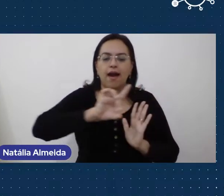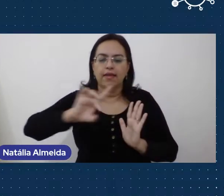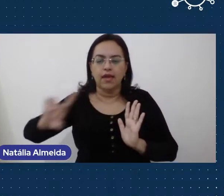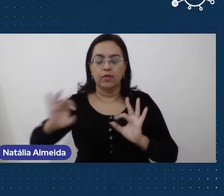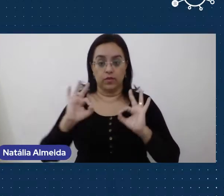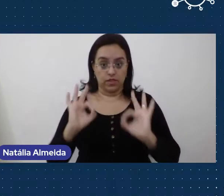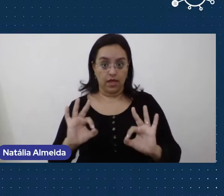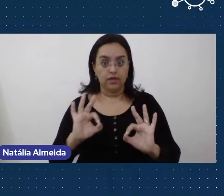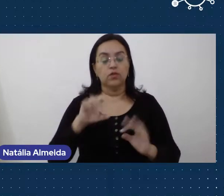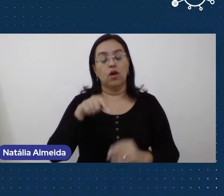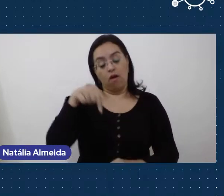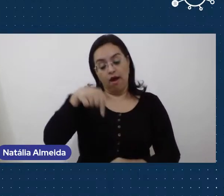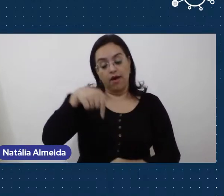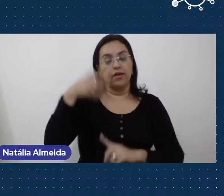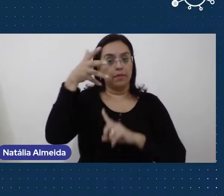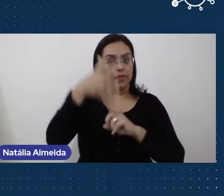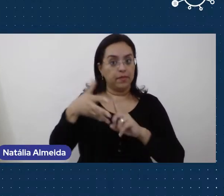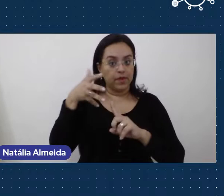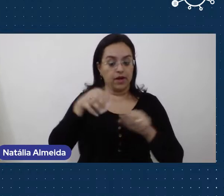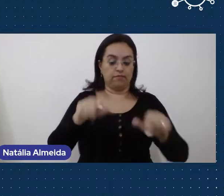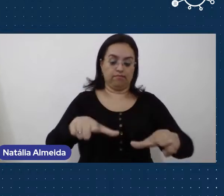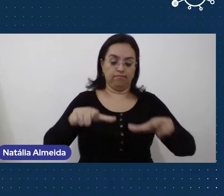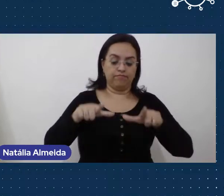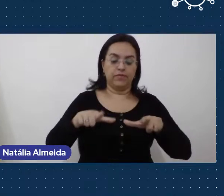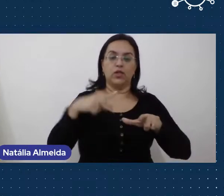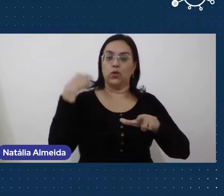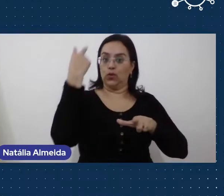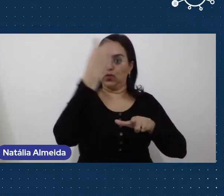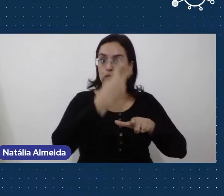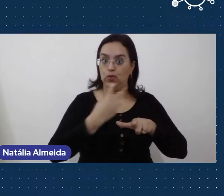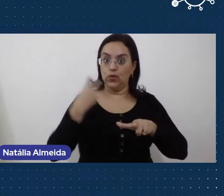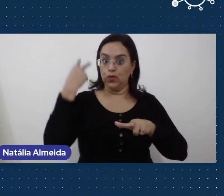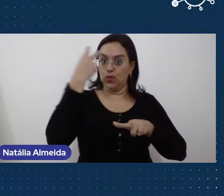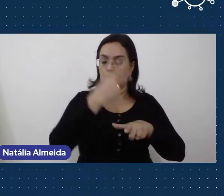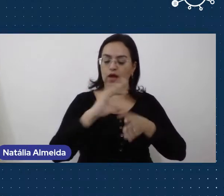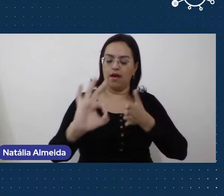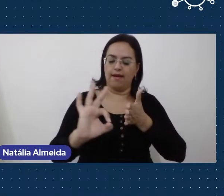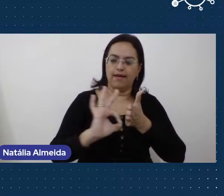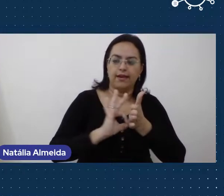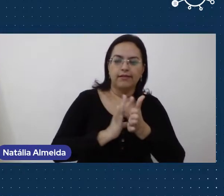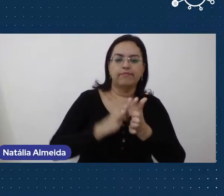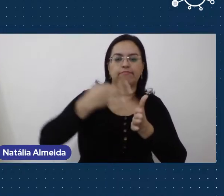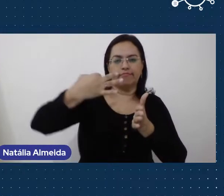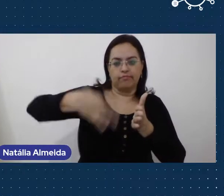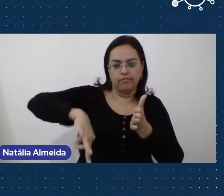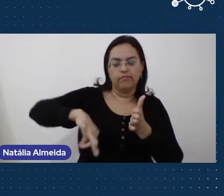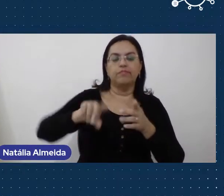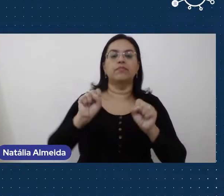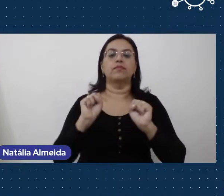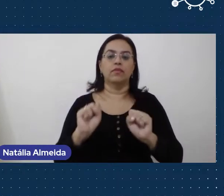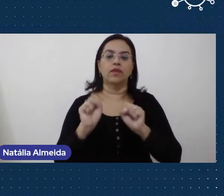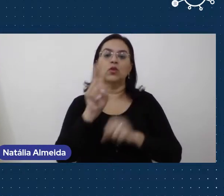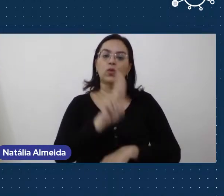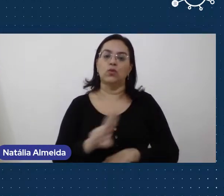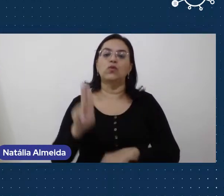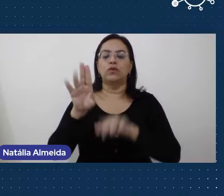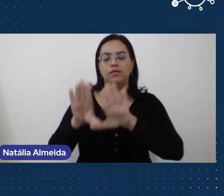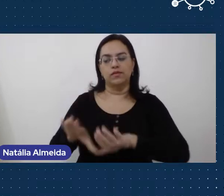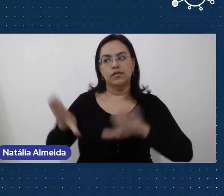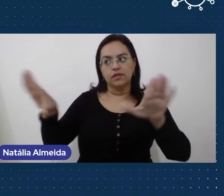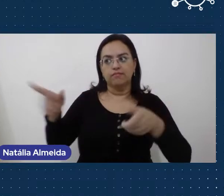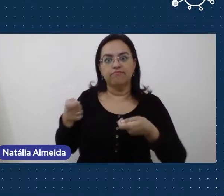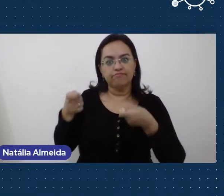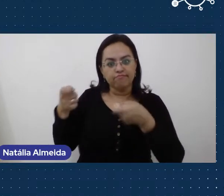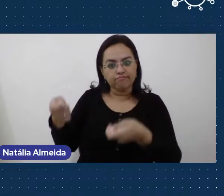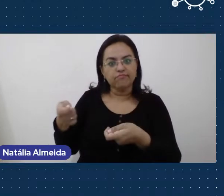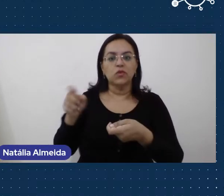cada certificado por palestra é um certificado de 2 horas, devidamente assinado. Serve aí tanto na UFC como também